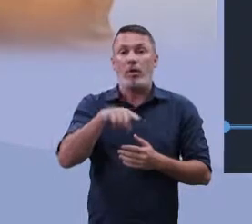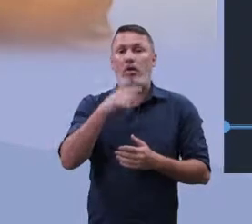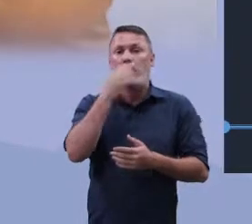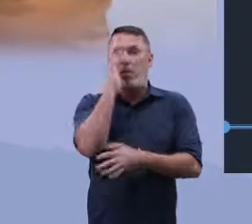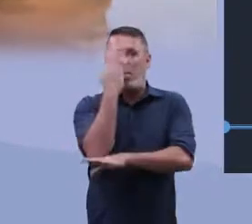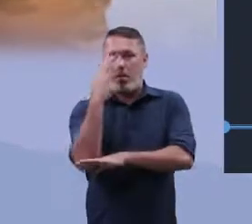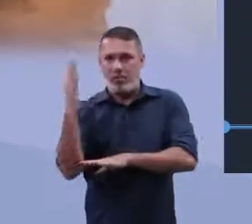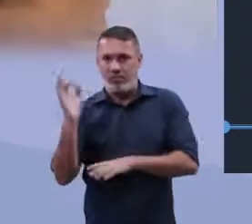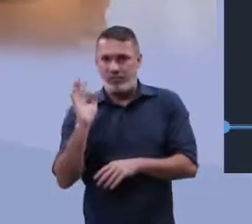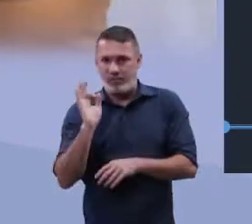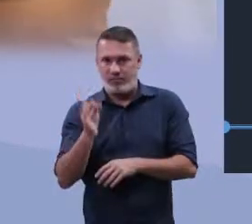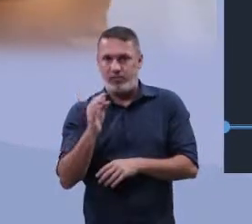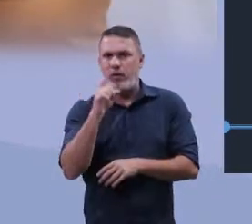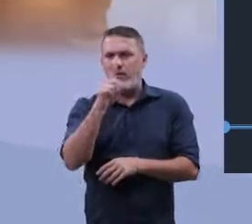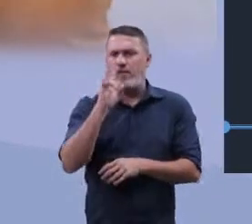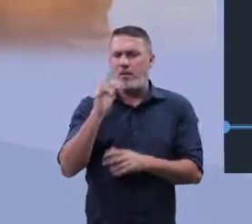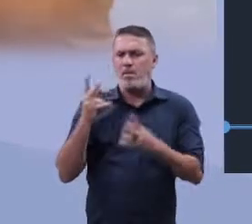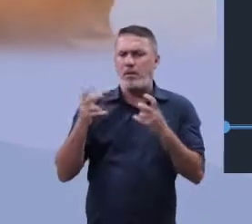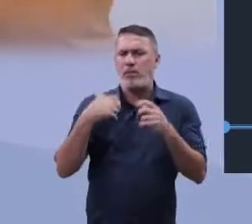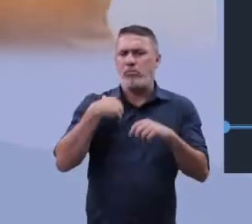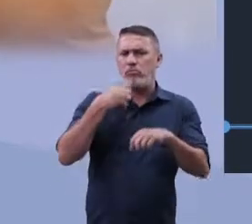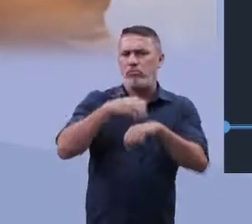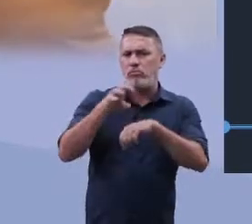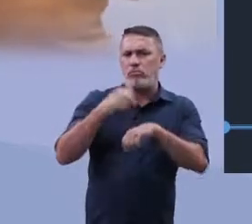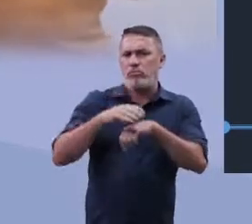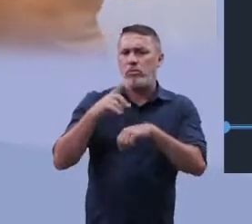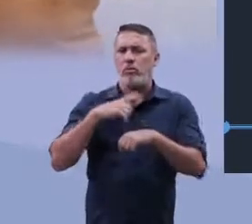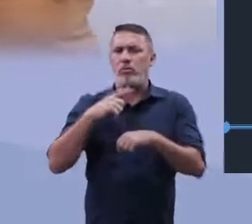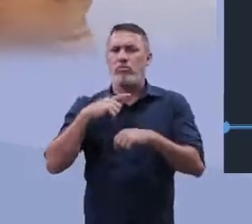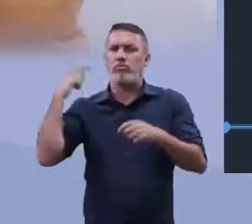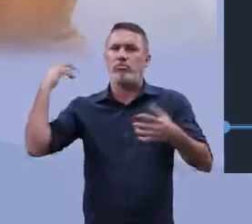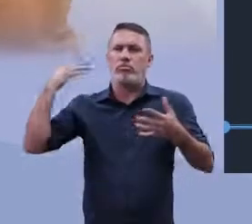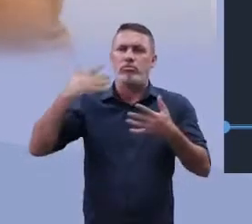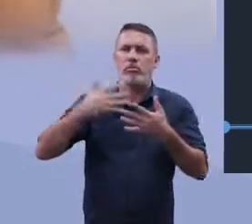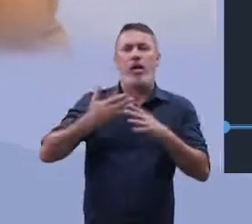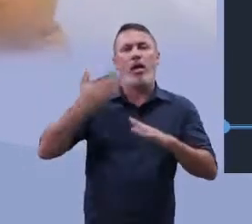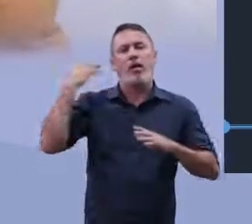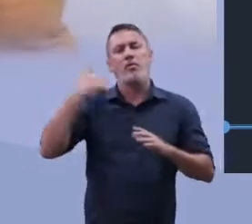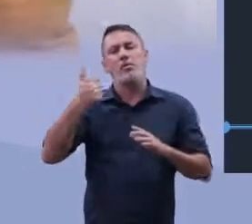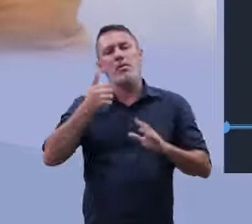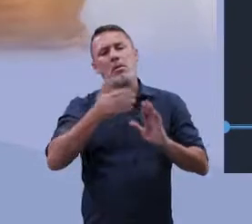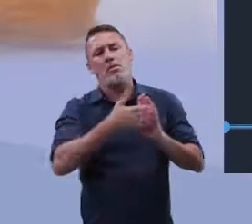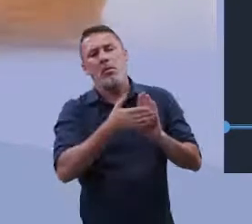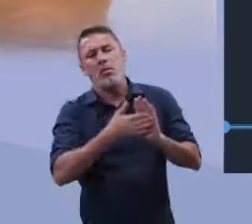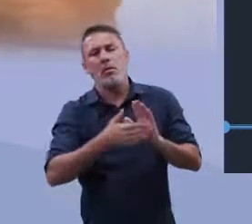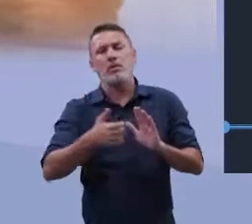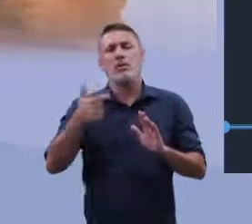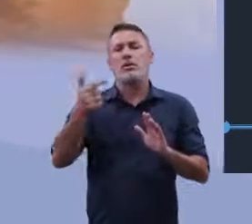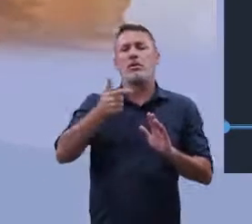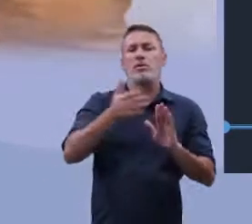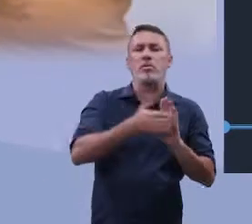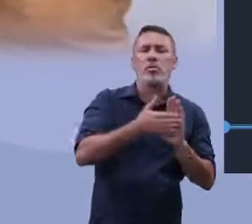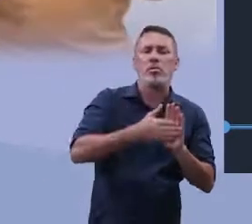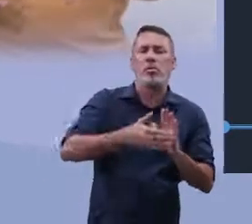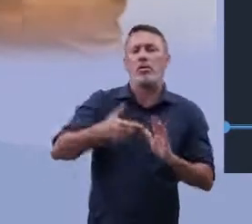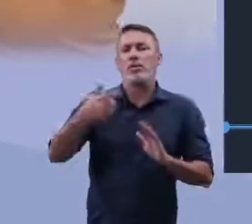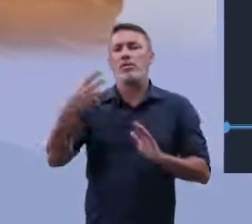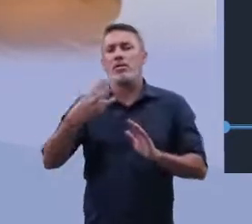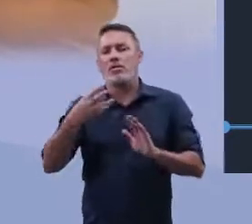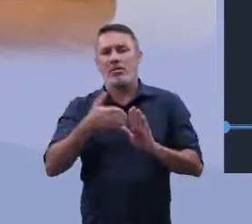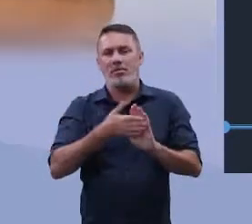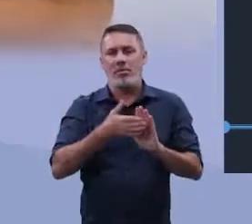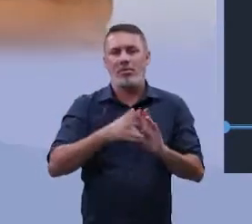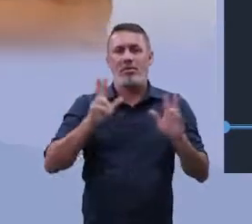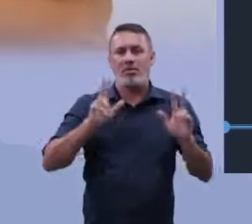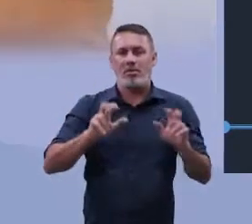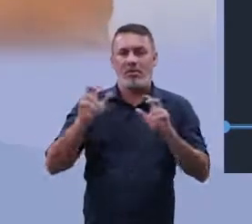temático meio ambiente. E vocês vão perceber que algumas ideias que eu trabalhei talvez na primeira proposta, na segunda ou na terceira, que nós